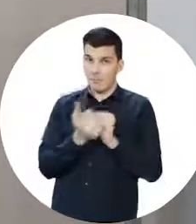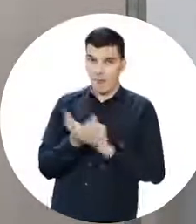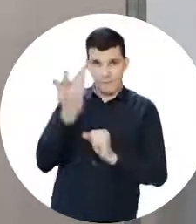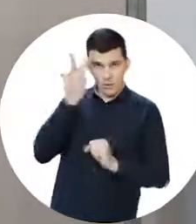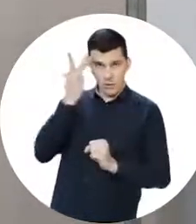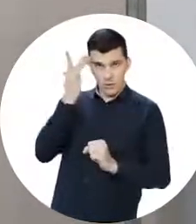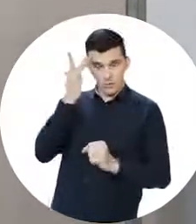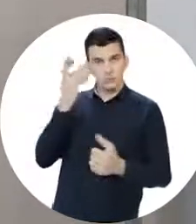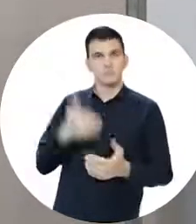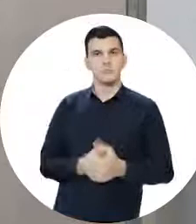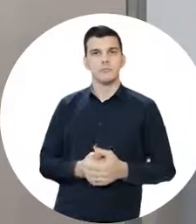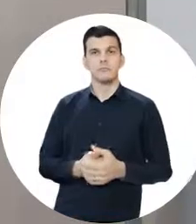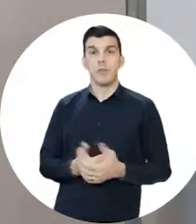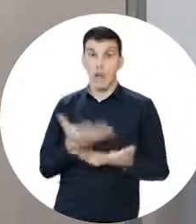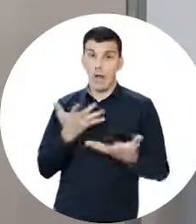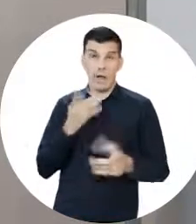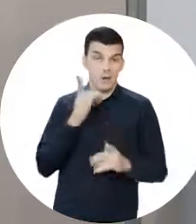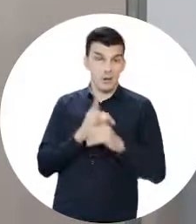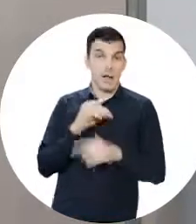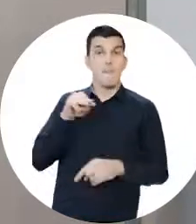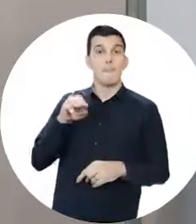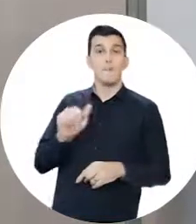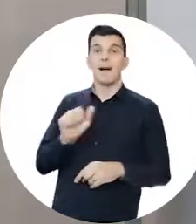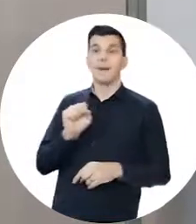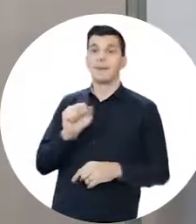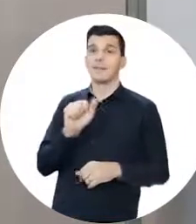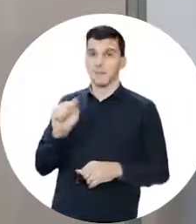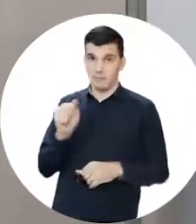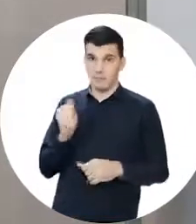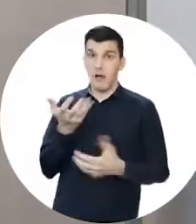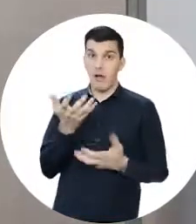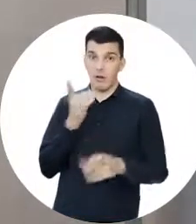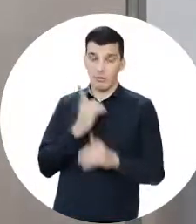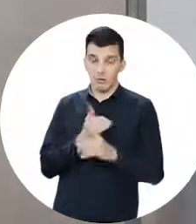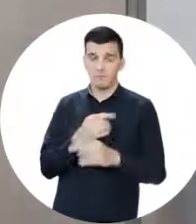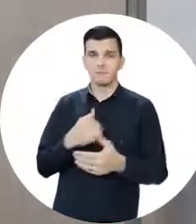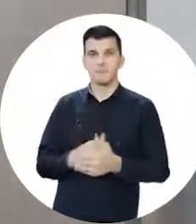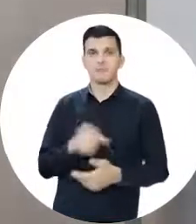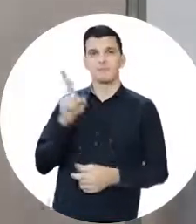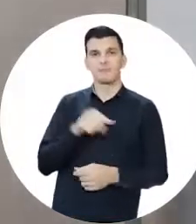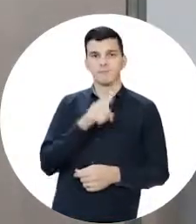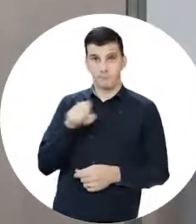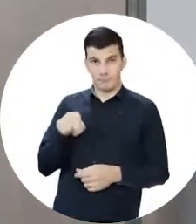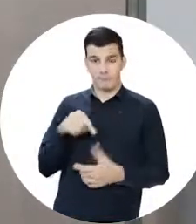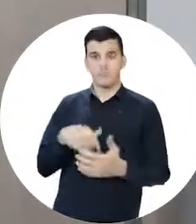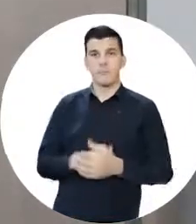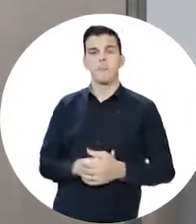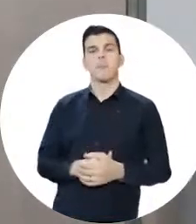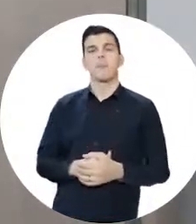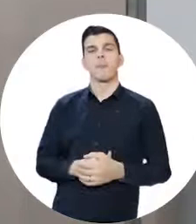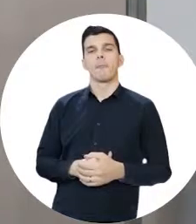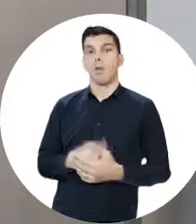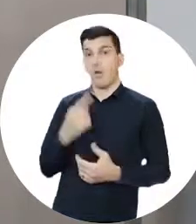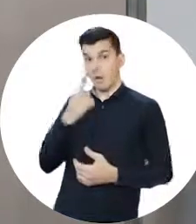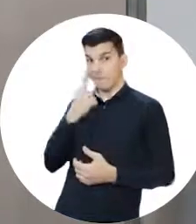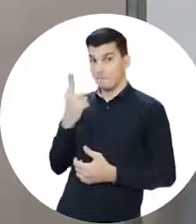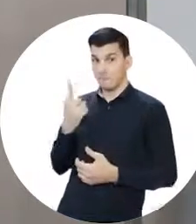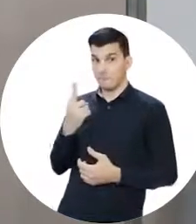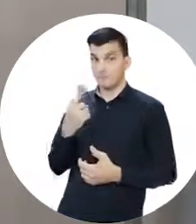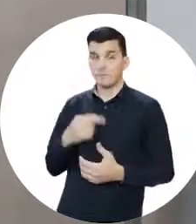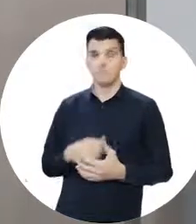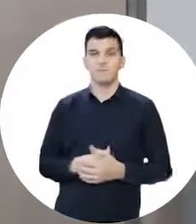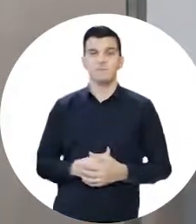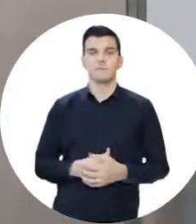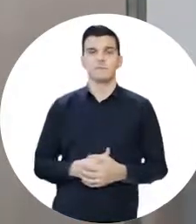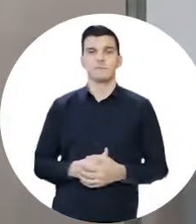fórmula. Eu não quero achar a massa é o que eu quero encontrar. Multiplica cruzado. Massa de solução nada mais é do